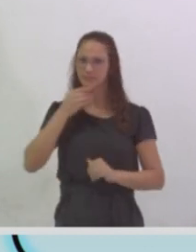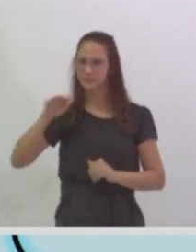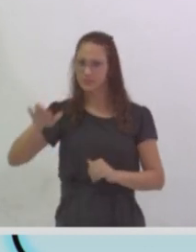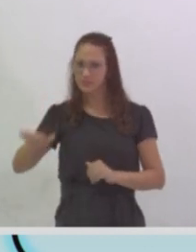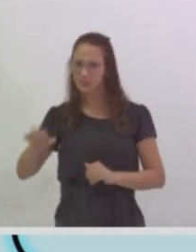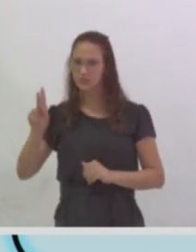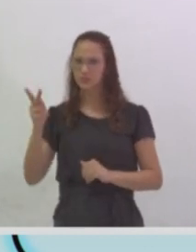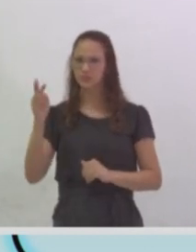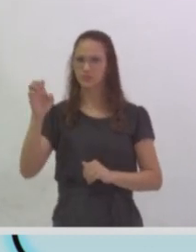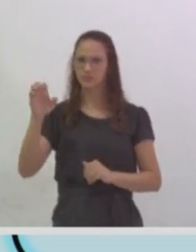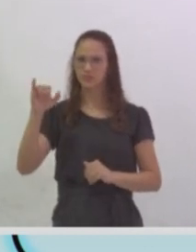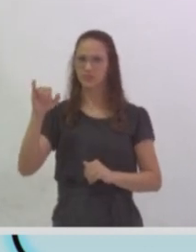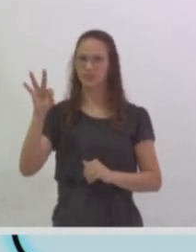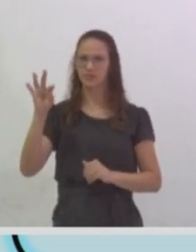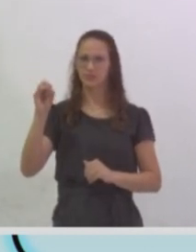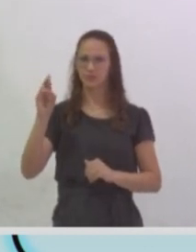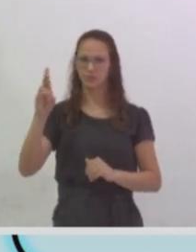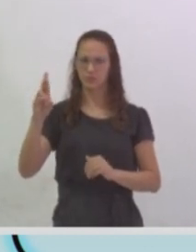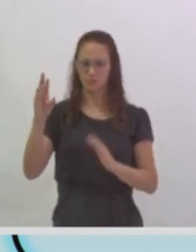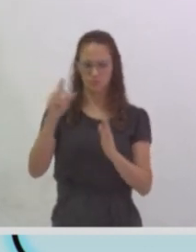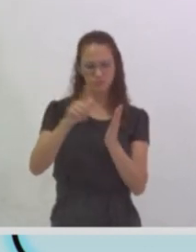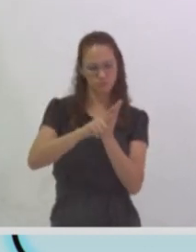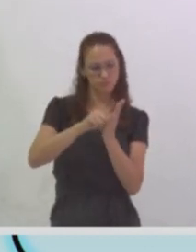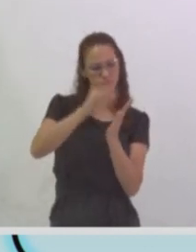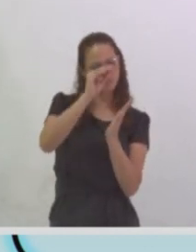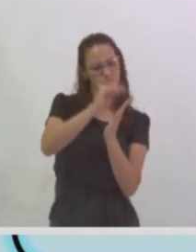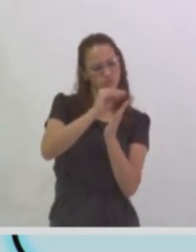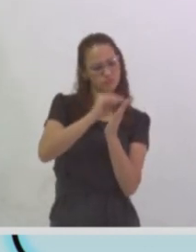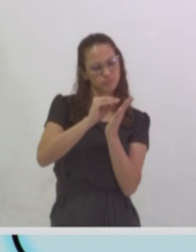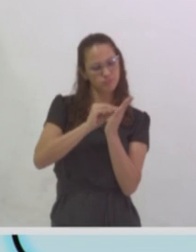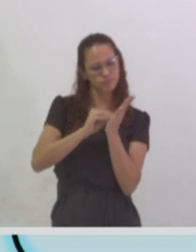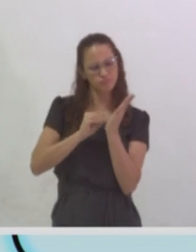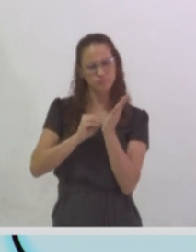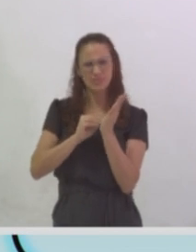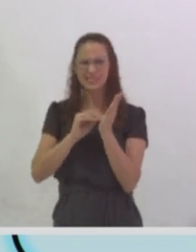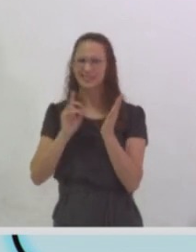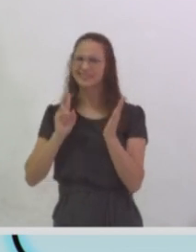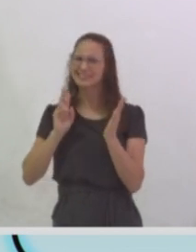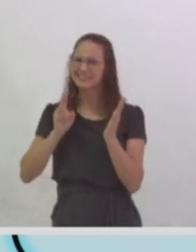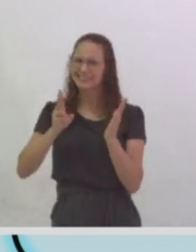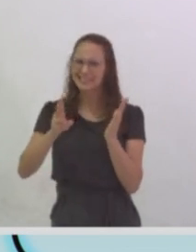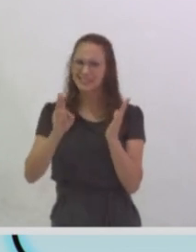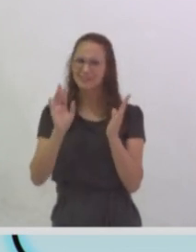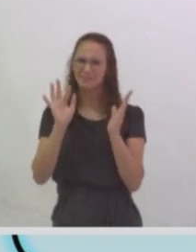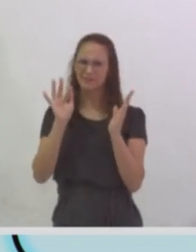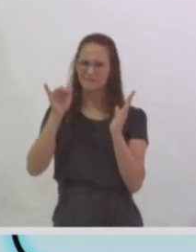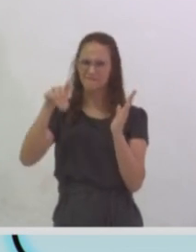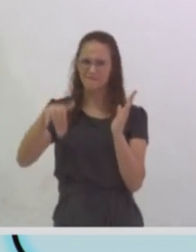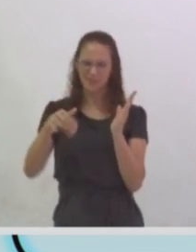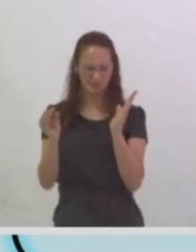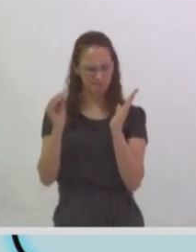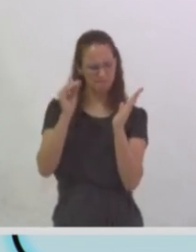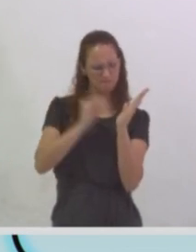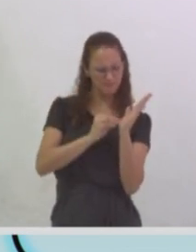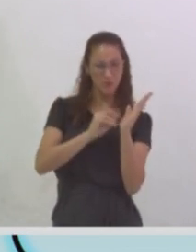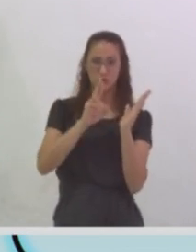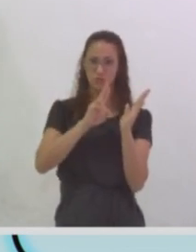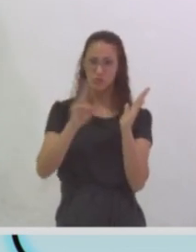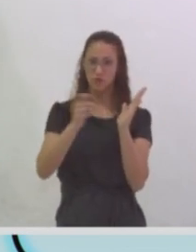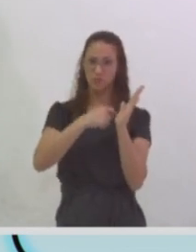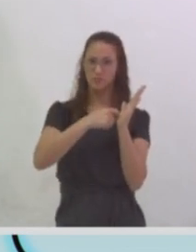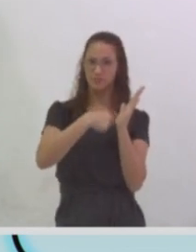a folha com palavras, no final fazia uma assinatura, trocando uma letra do seu